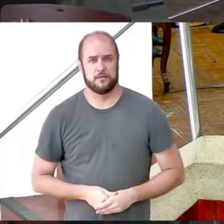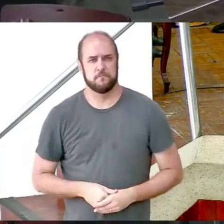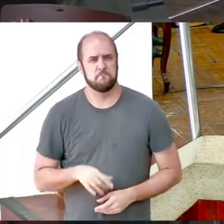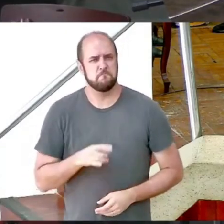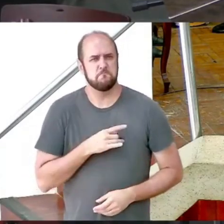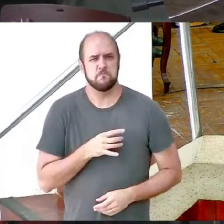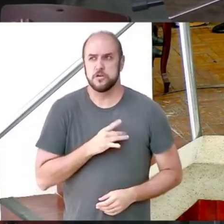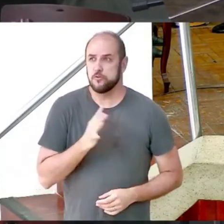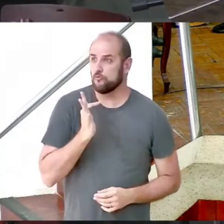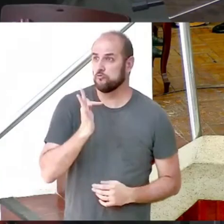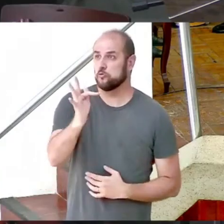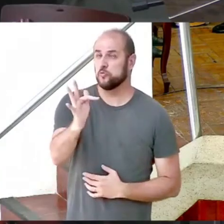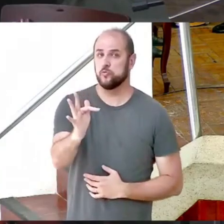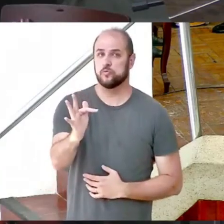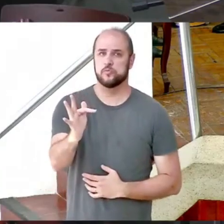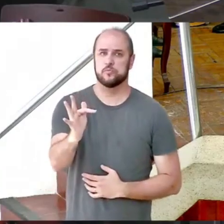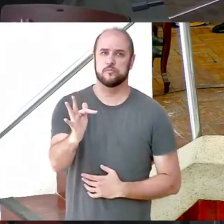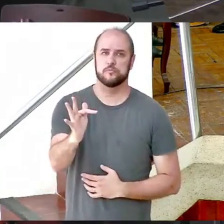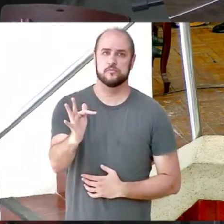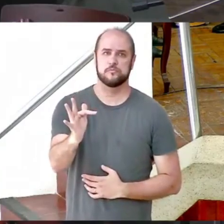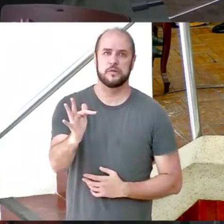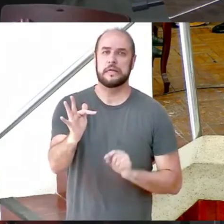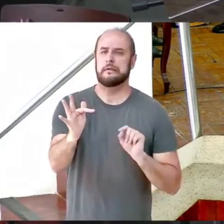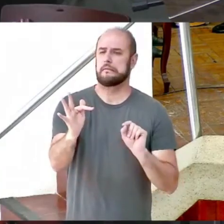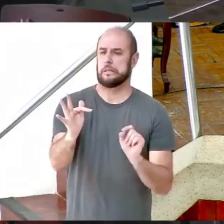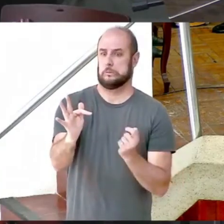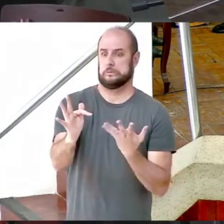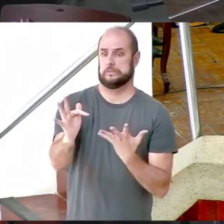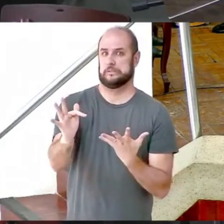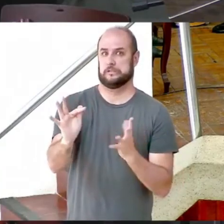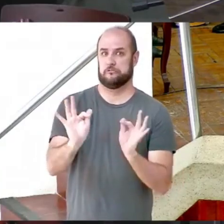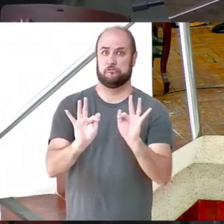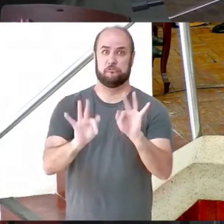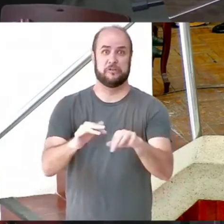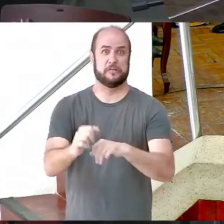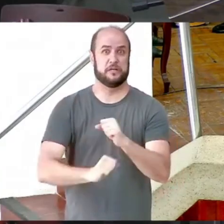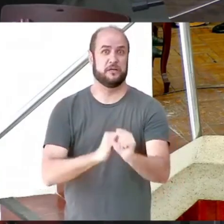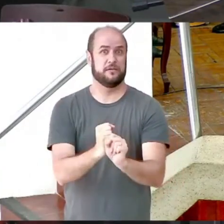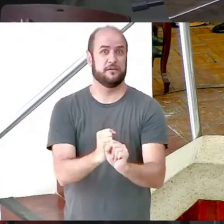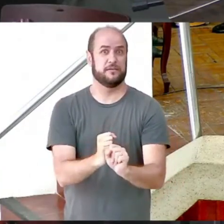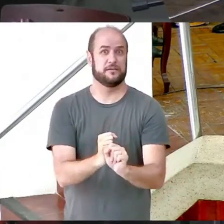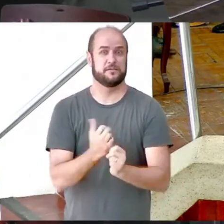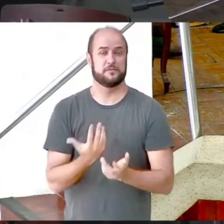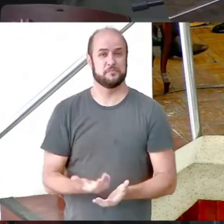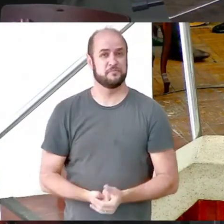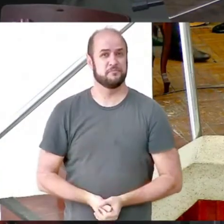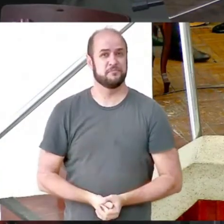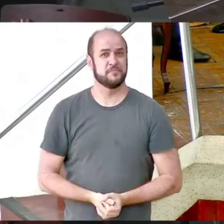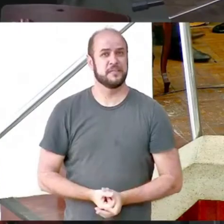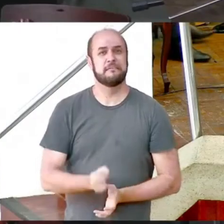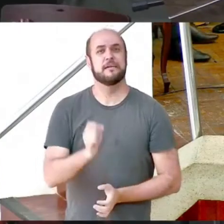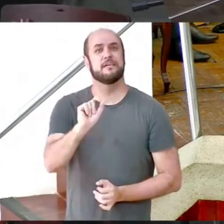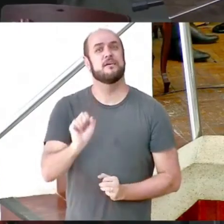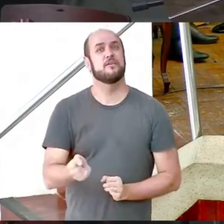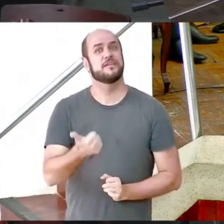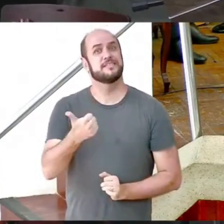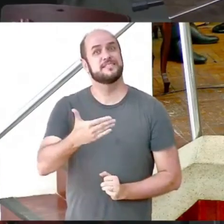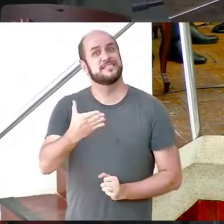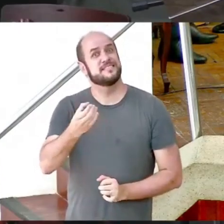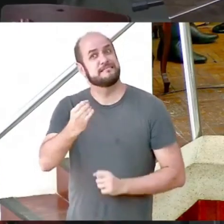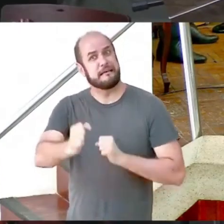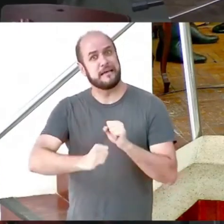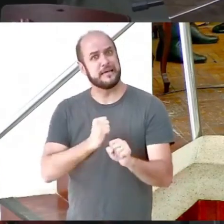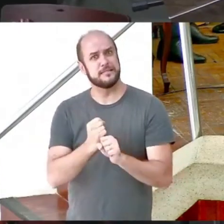do porvir. O que é que vai acontecer no final deste ano? O que é que vai acontecer daqui a 10